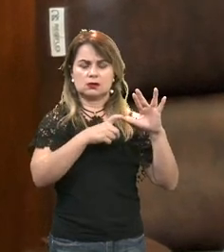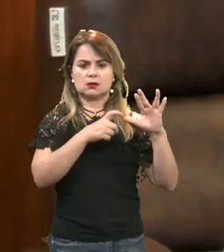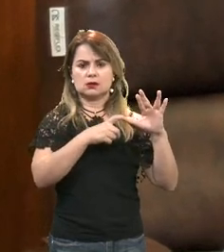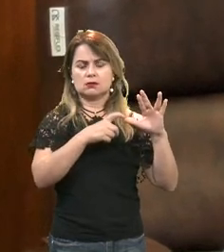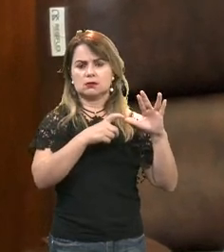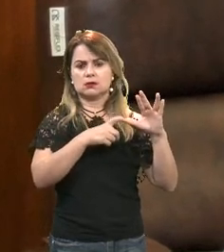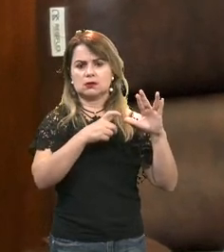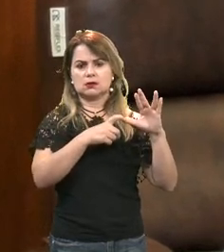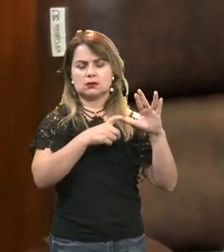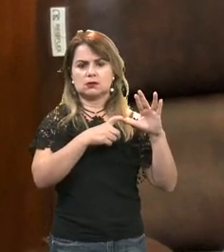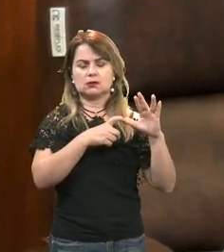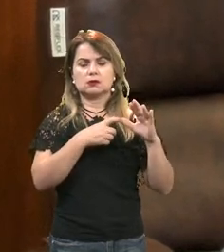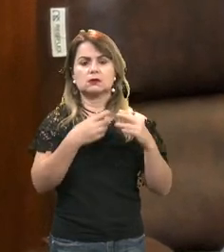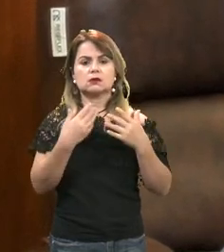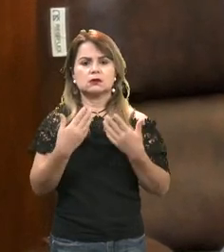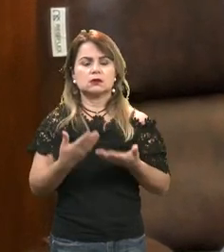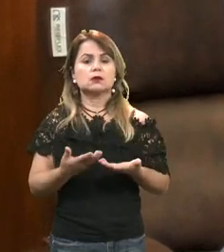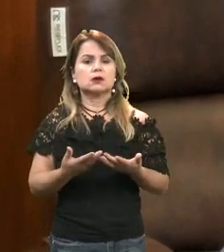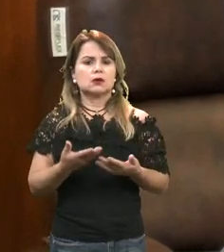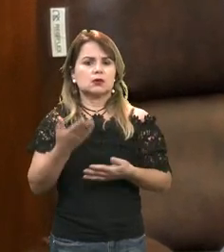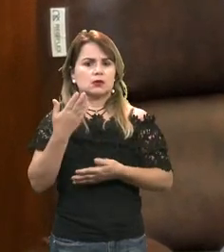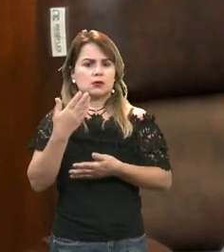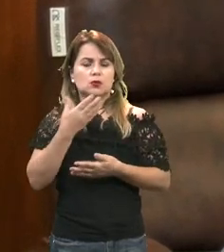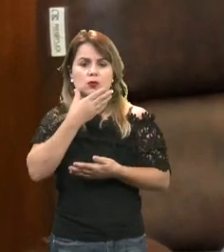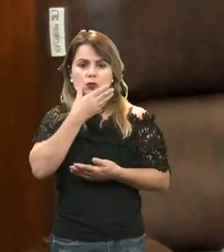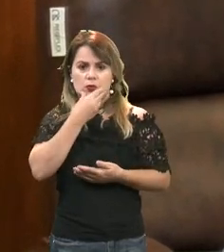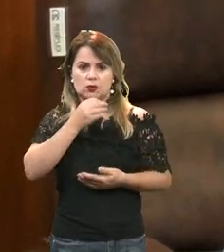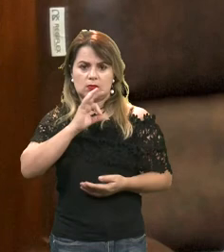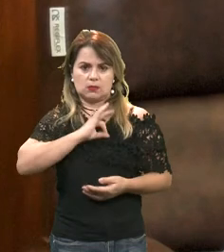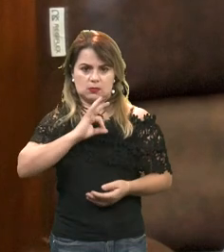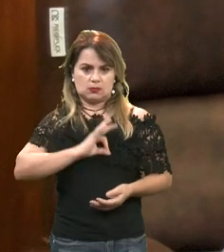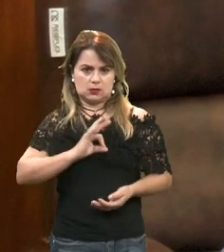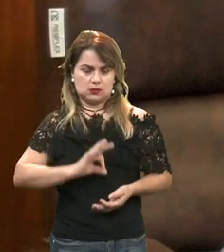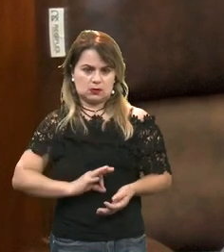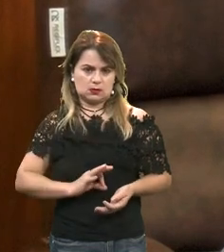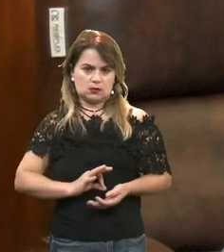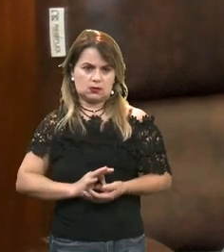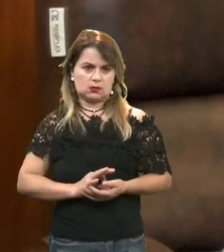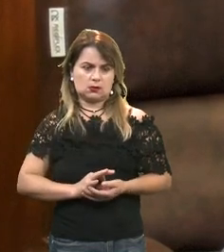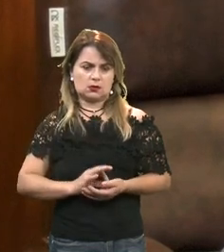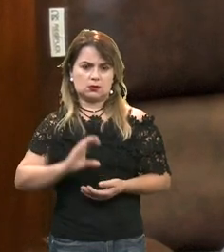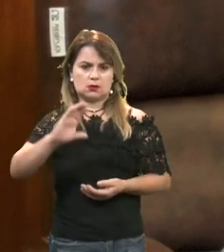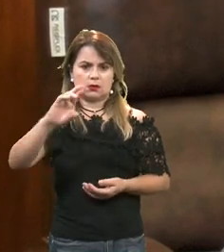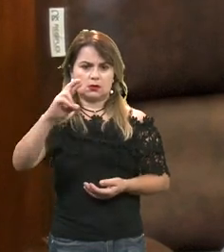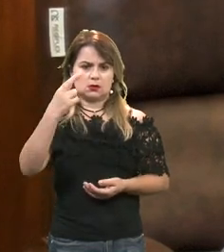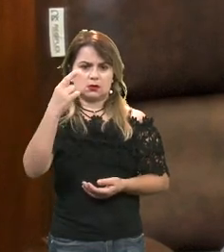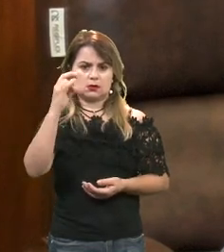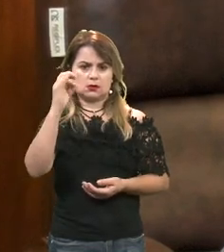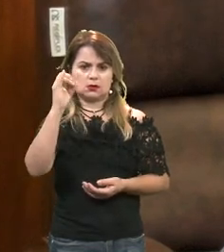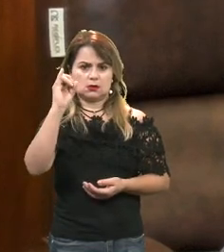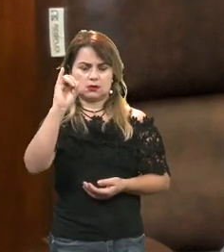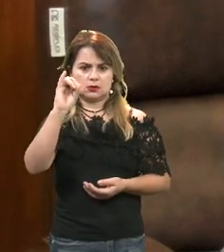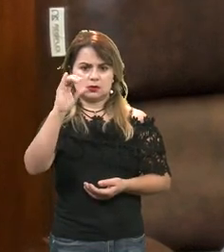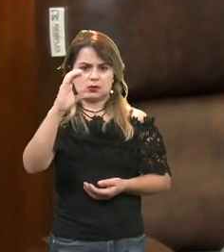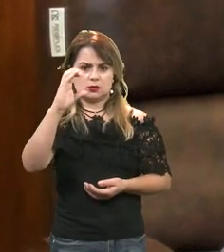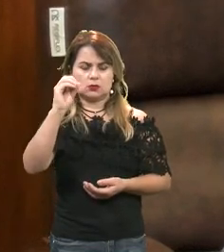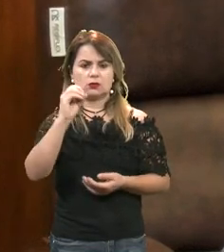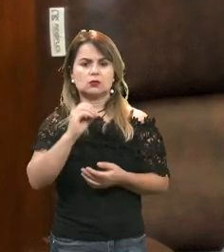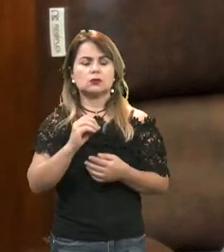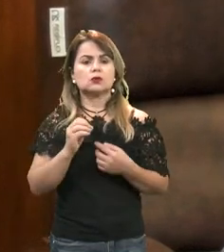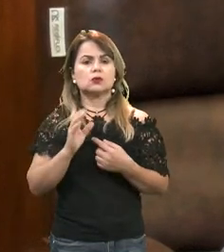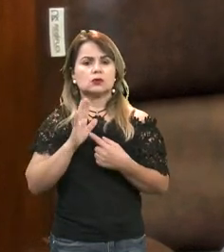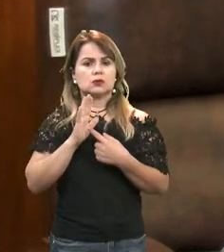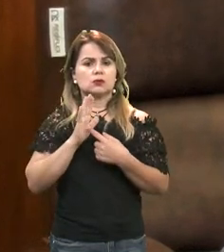é justamente de um padre, em São Paulo, Padre Ticão. Eu acho que ele poderia nos mostrar um caminho muito